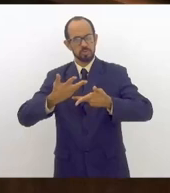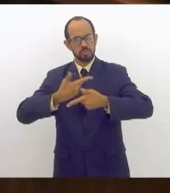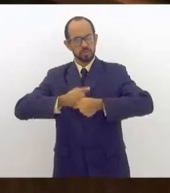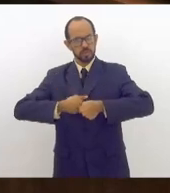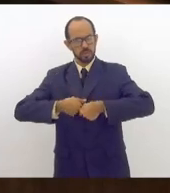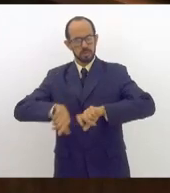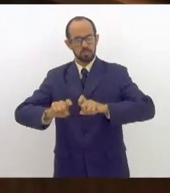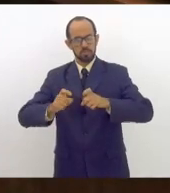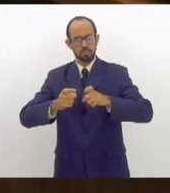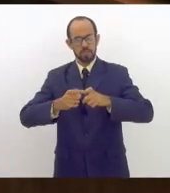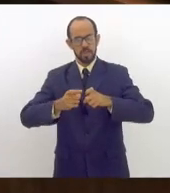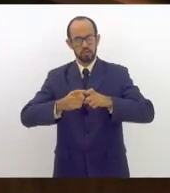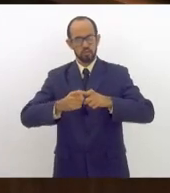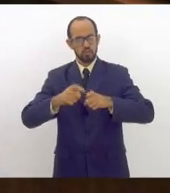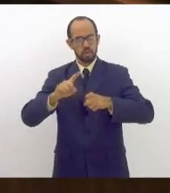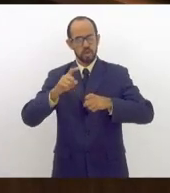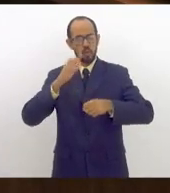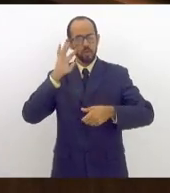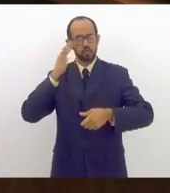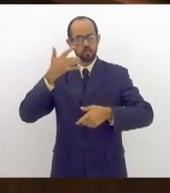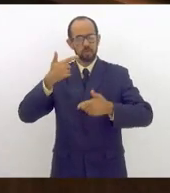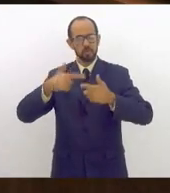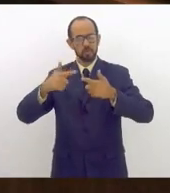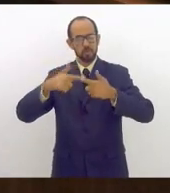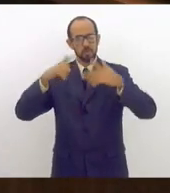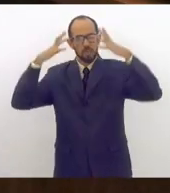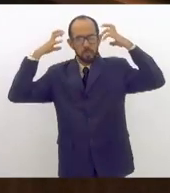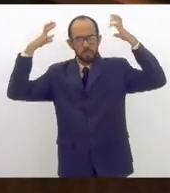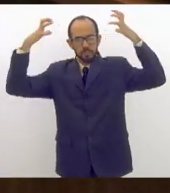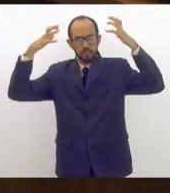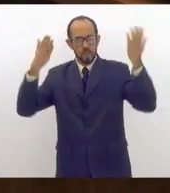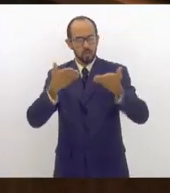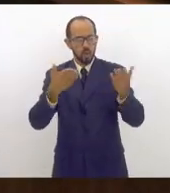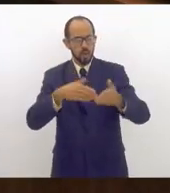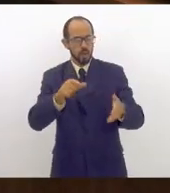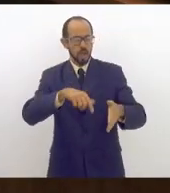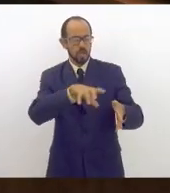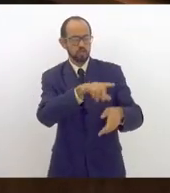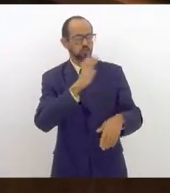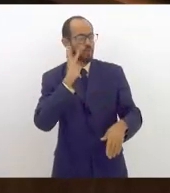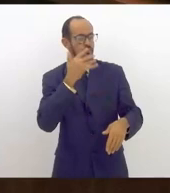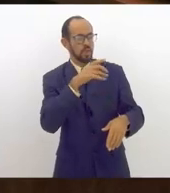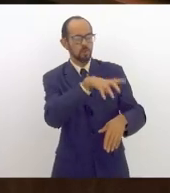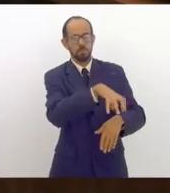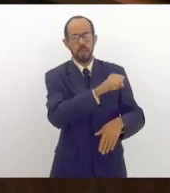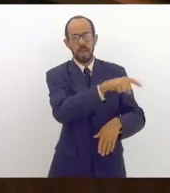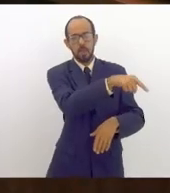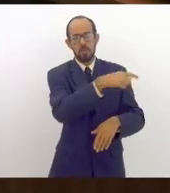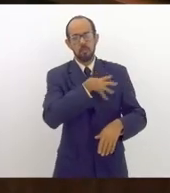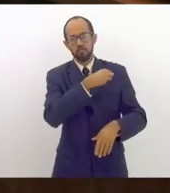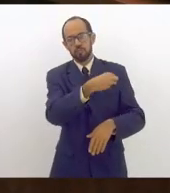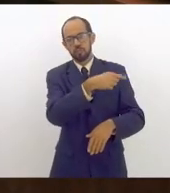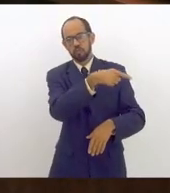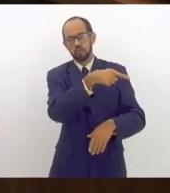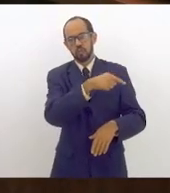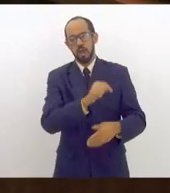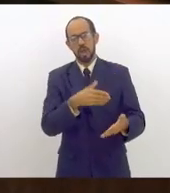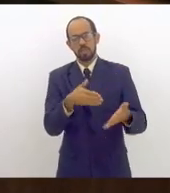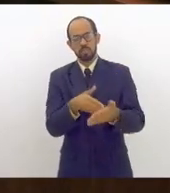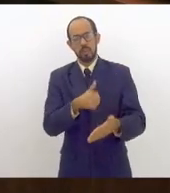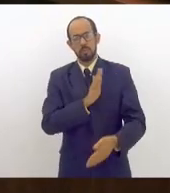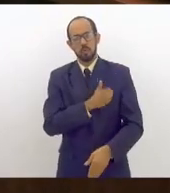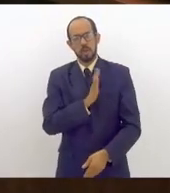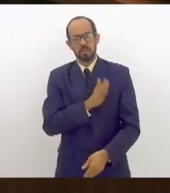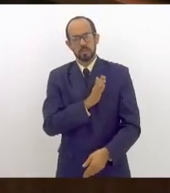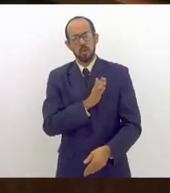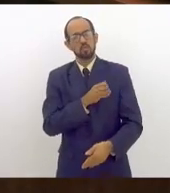Marielle, pegaram o Jairinho para Cristo. Mas o pai dele está aqui. Enquanto Deus fizer esse coração arfar, vou defender até a